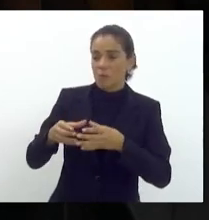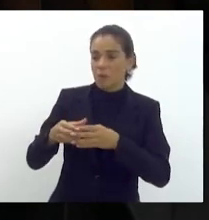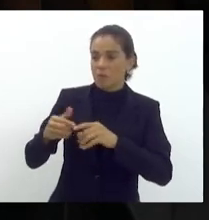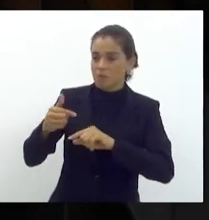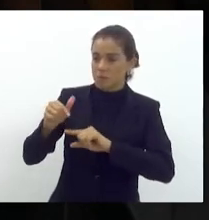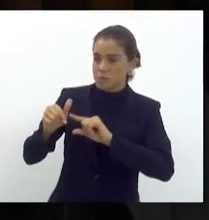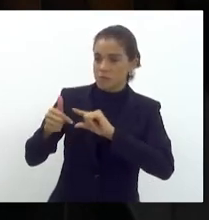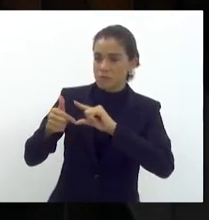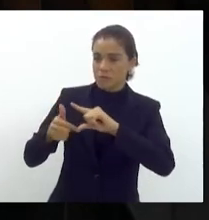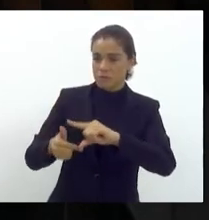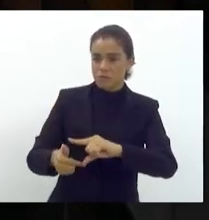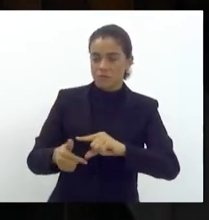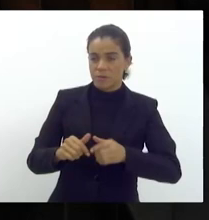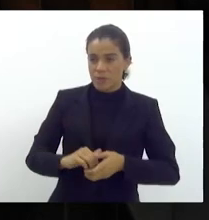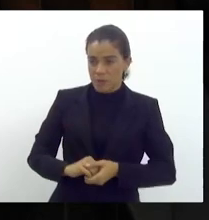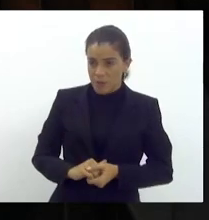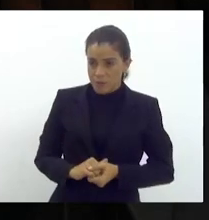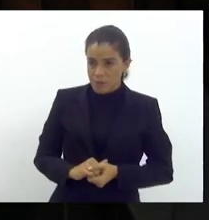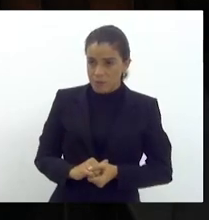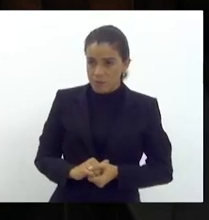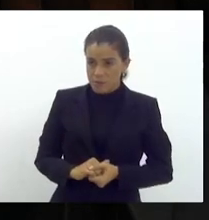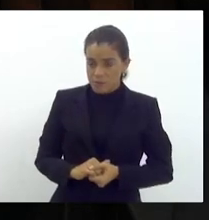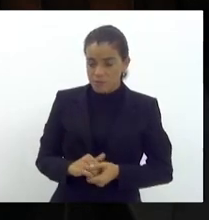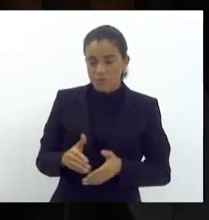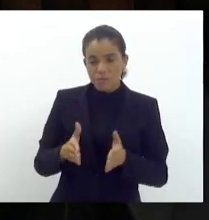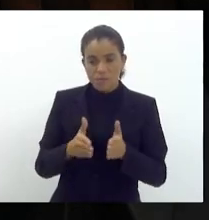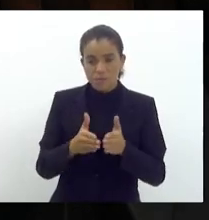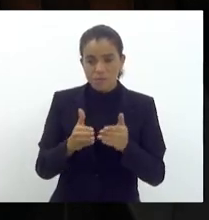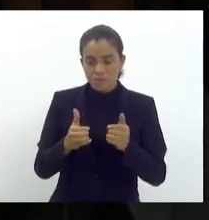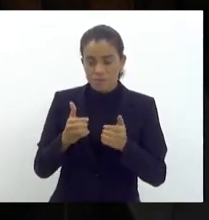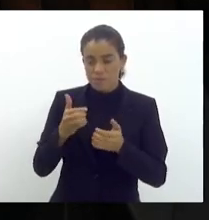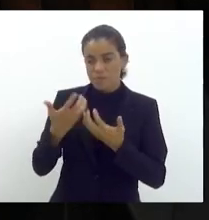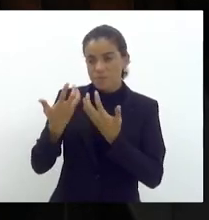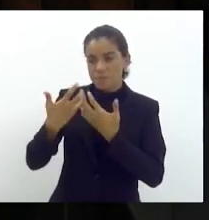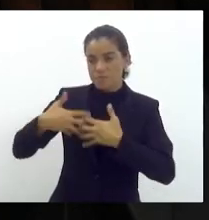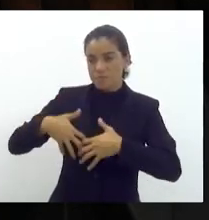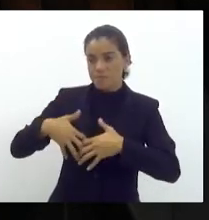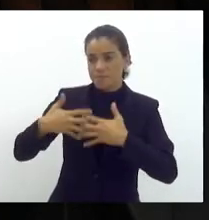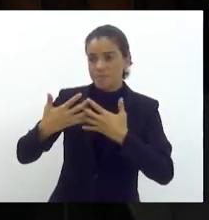então senhor presidente eu queria pedir reflexão